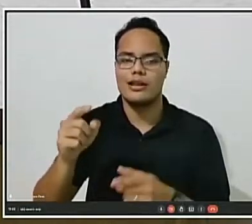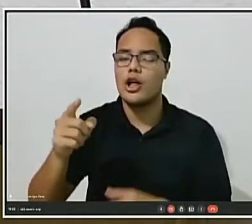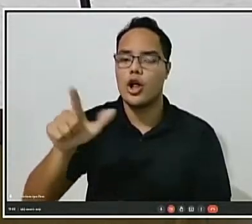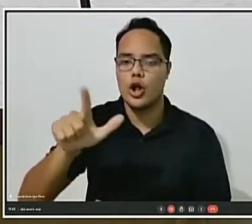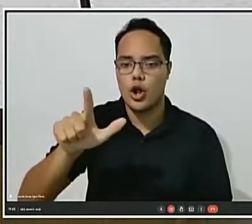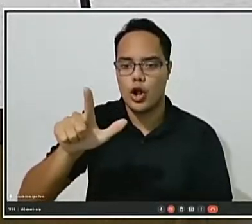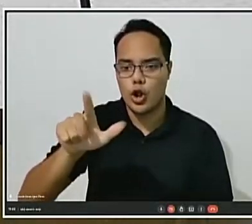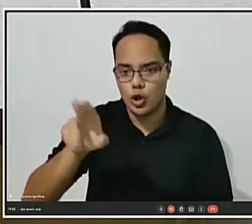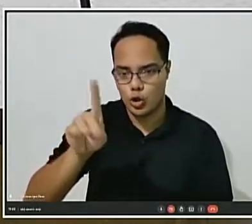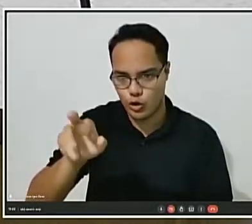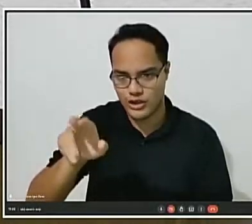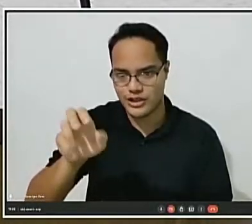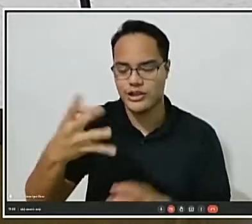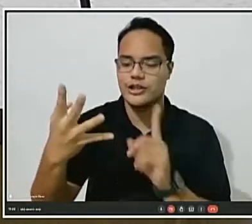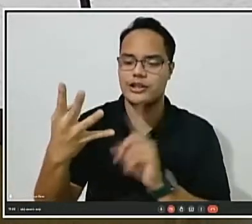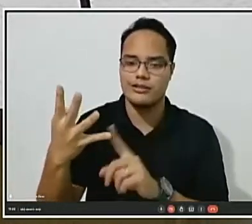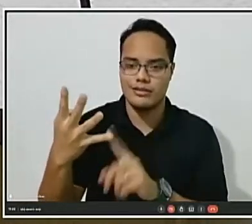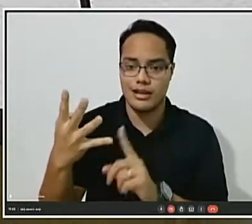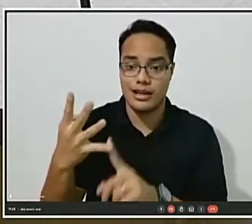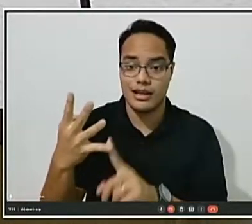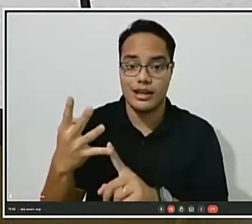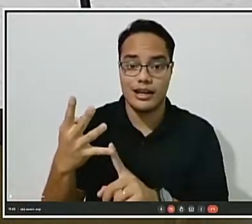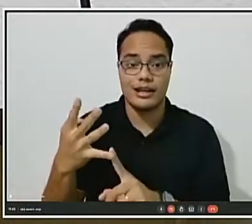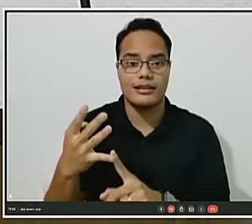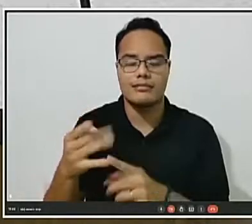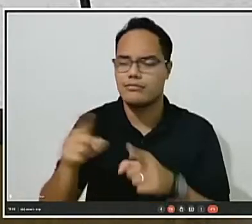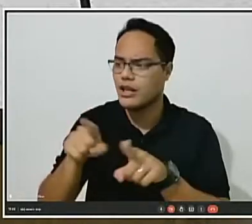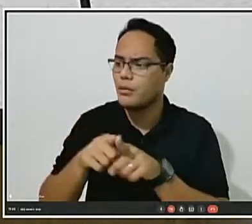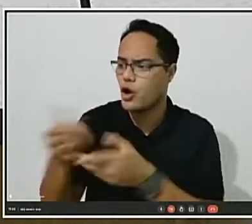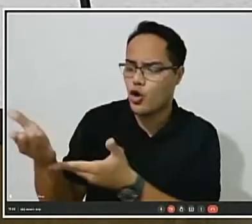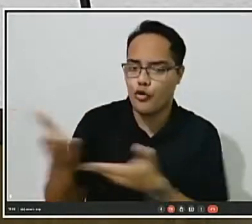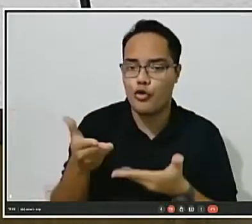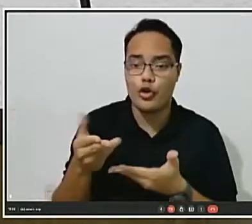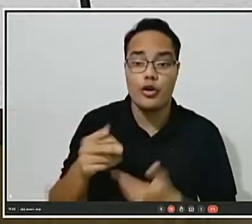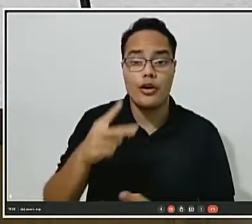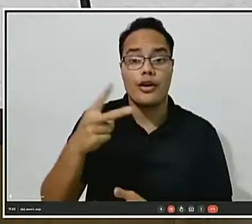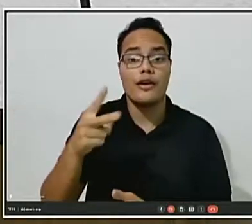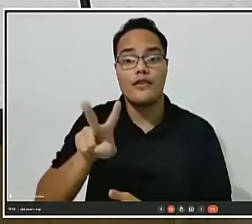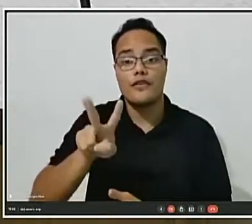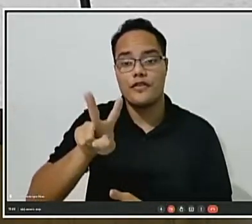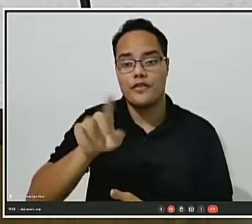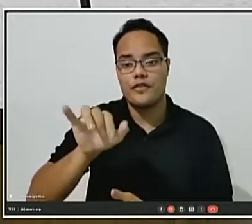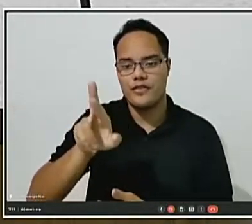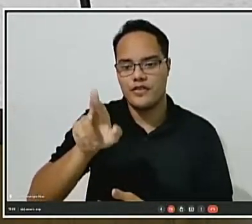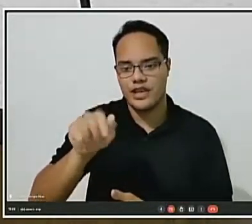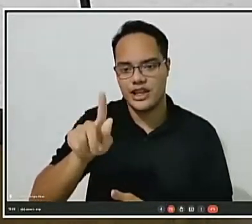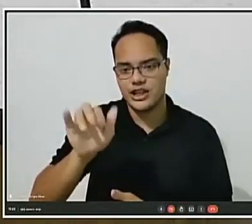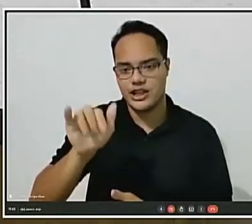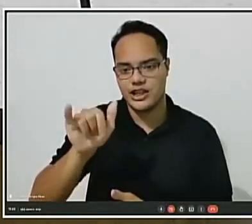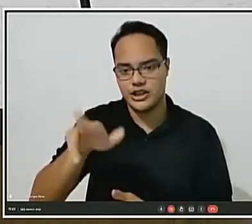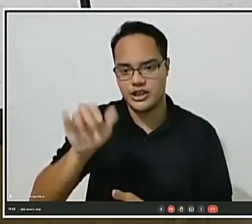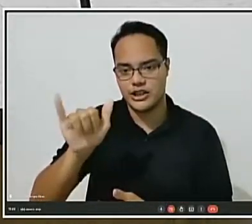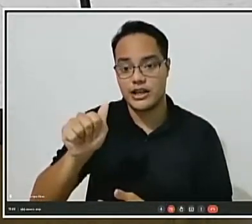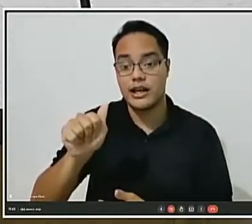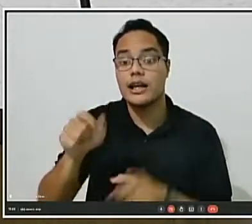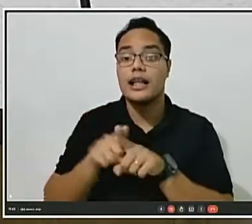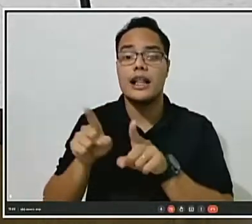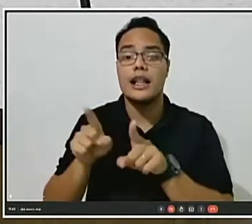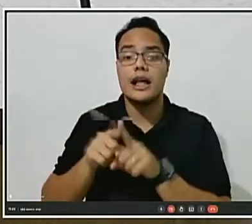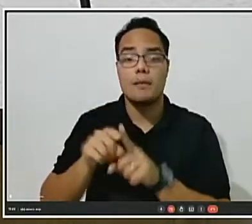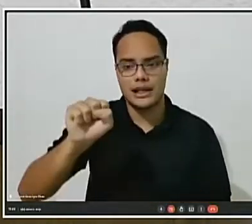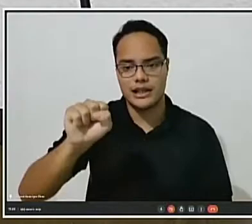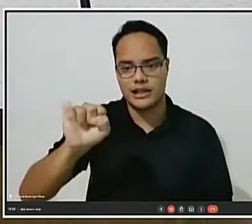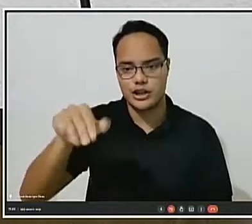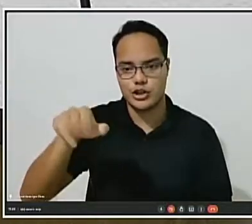Luiz Andrei. A senhora Silvia convidou as amigas Virgínia Otto e seu filho Lucas Otto. E a Simone e suas duas filhas Bárbara